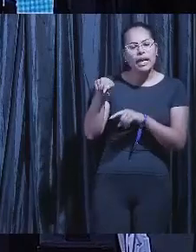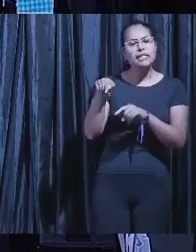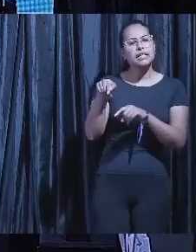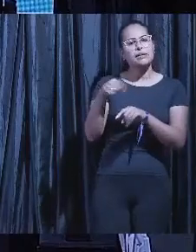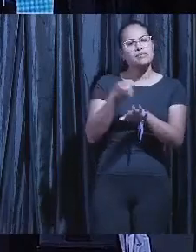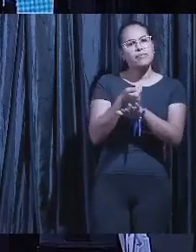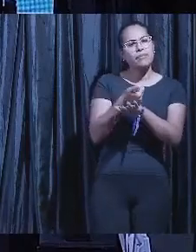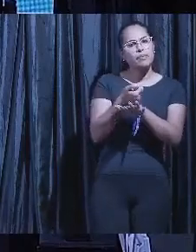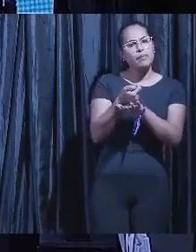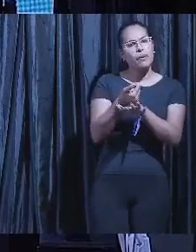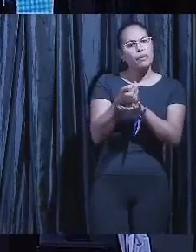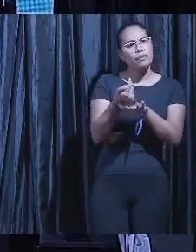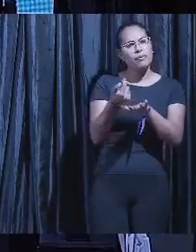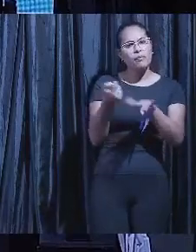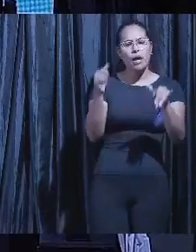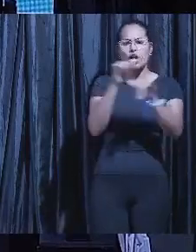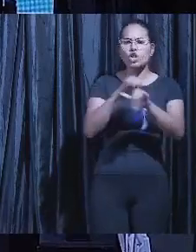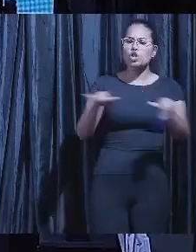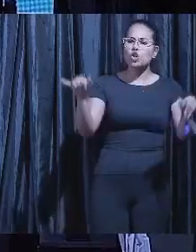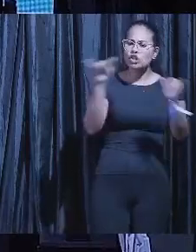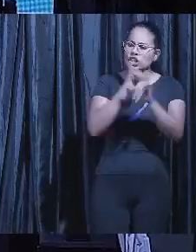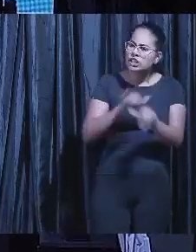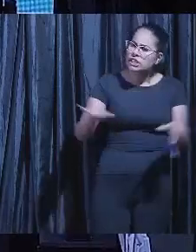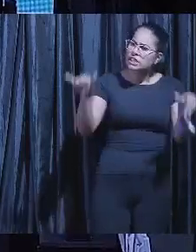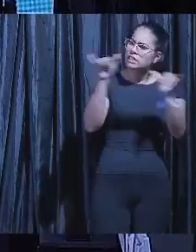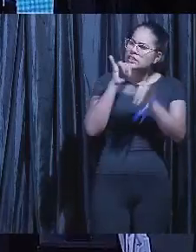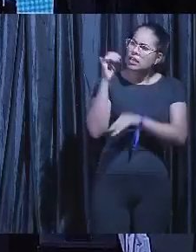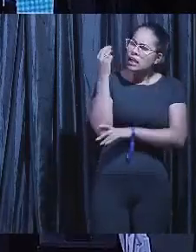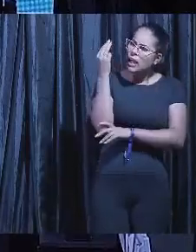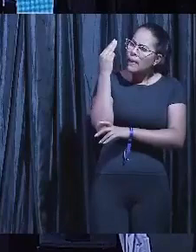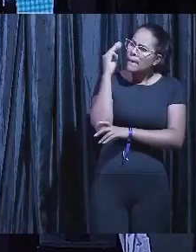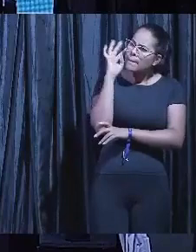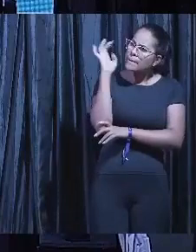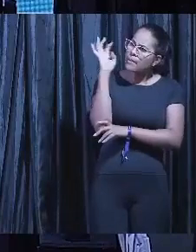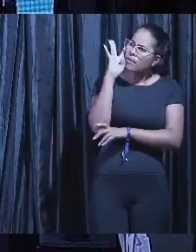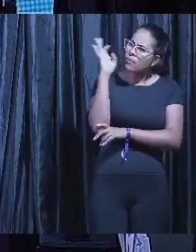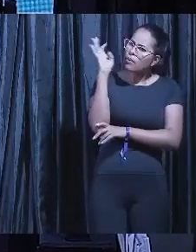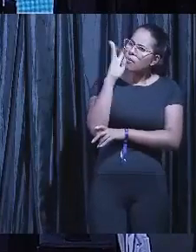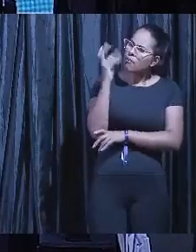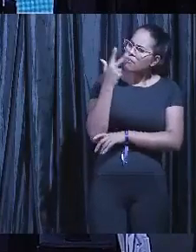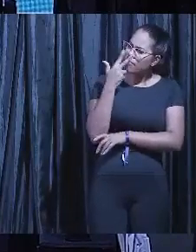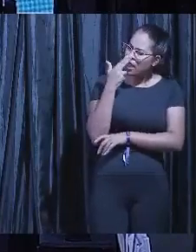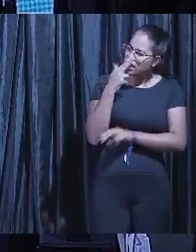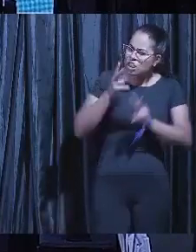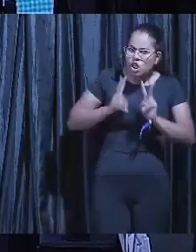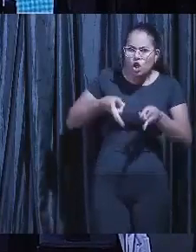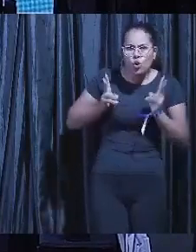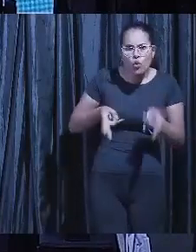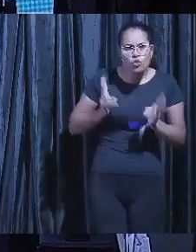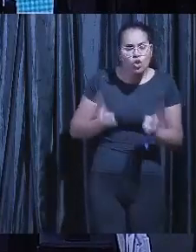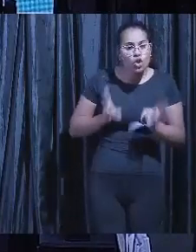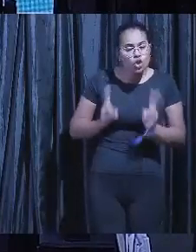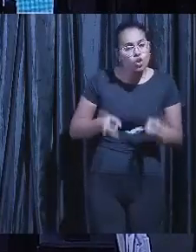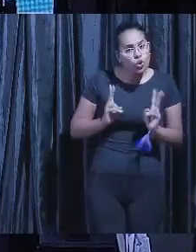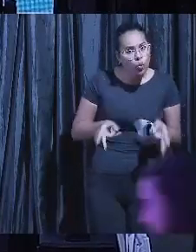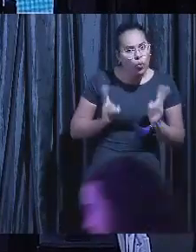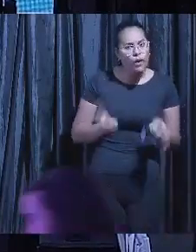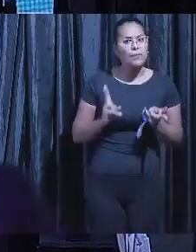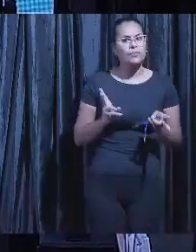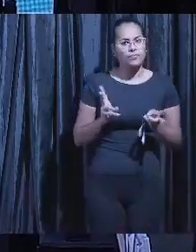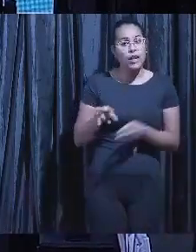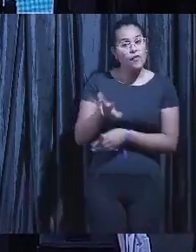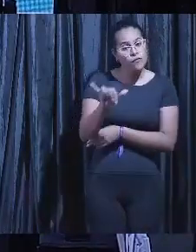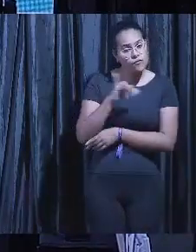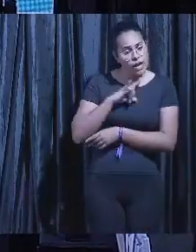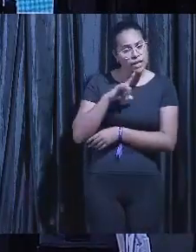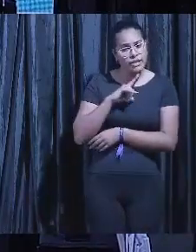notícias elas permeiam o imaginário num lugar duradouro. E aí vai ter